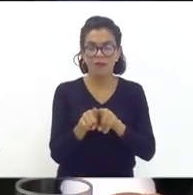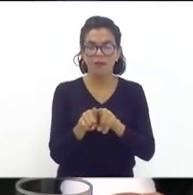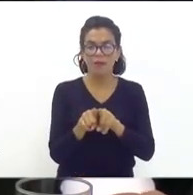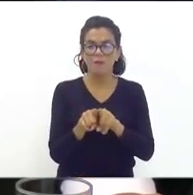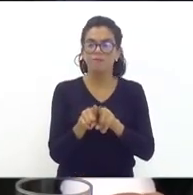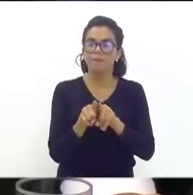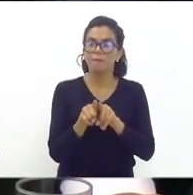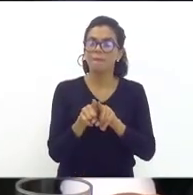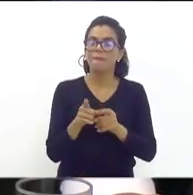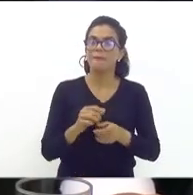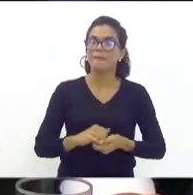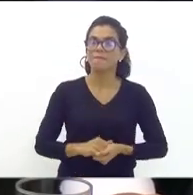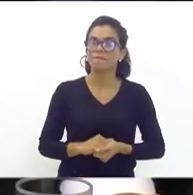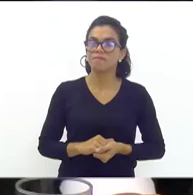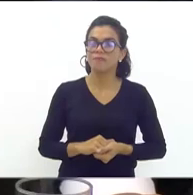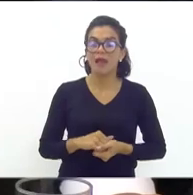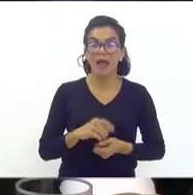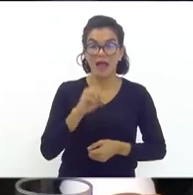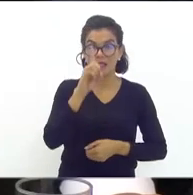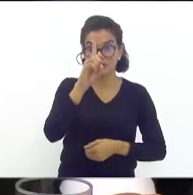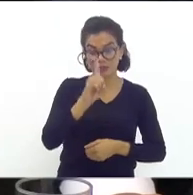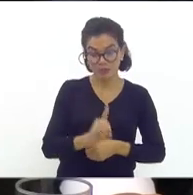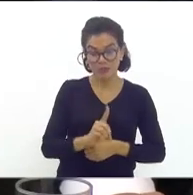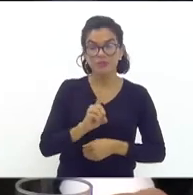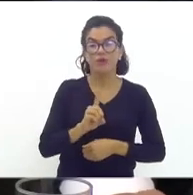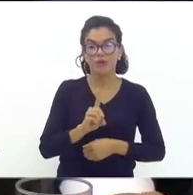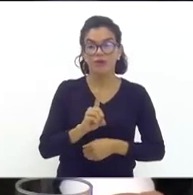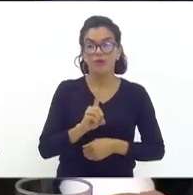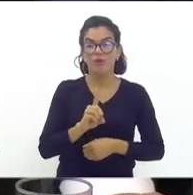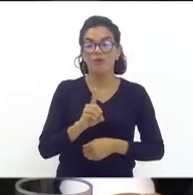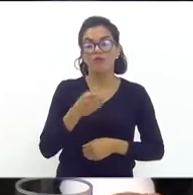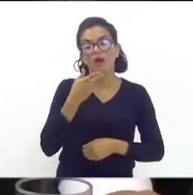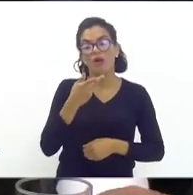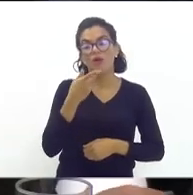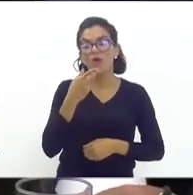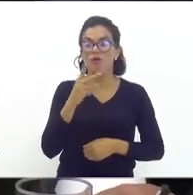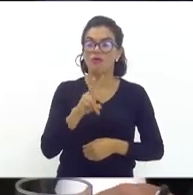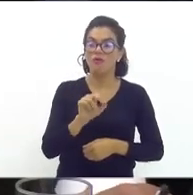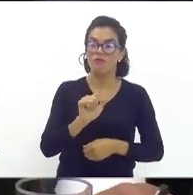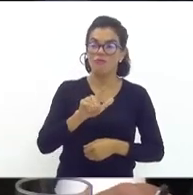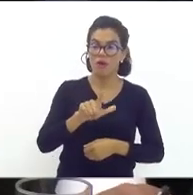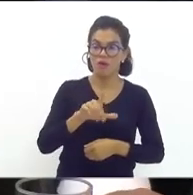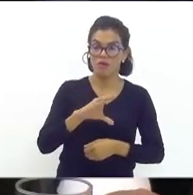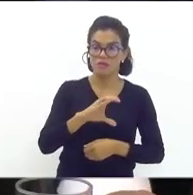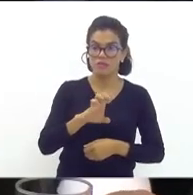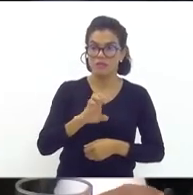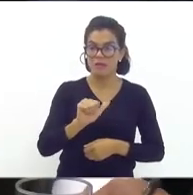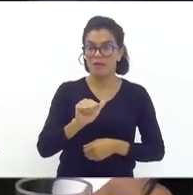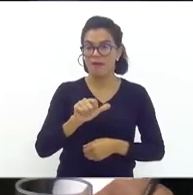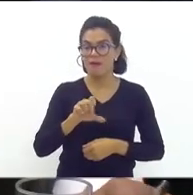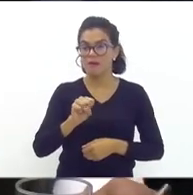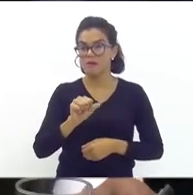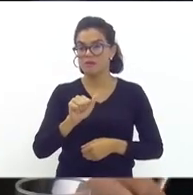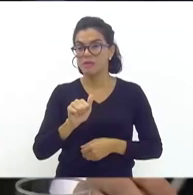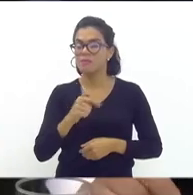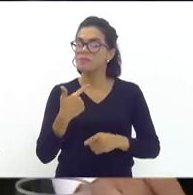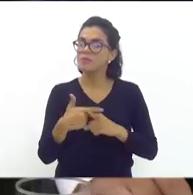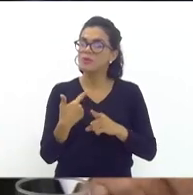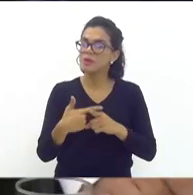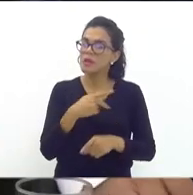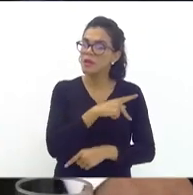pergunta na sessão anterior a direção do que falou o deputado Val do Ceasa porque a